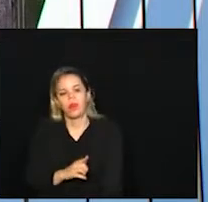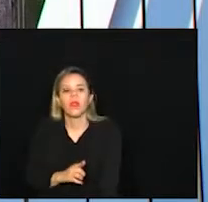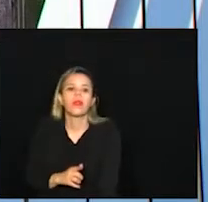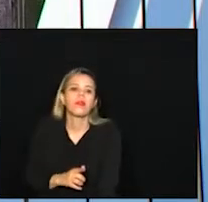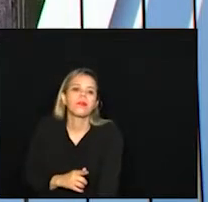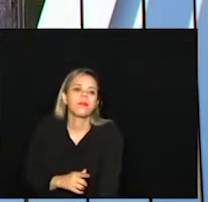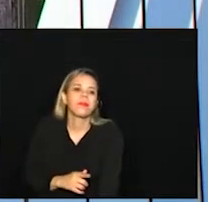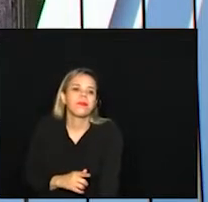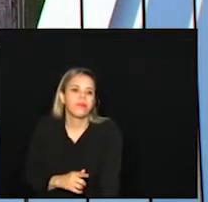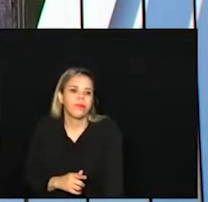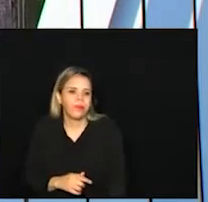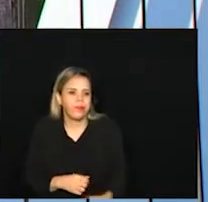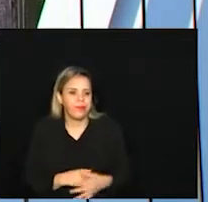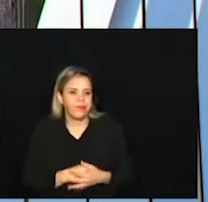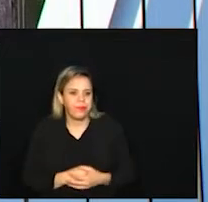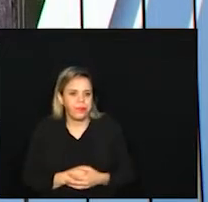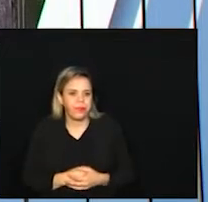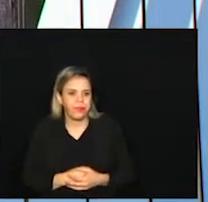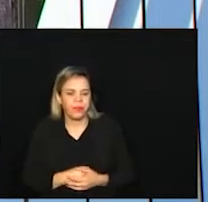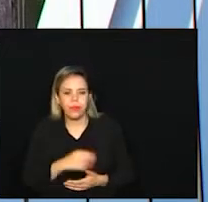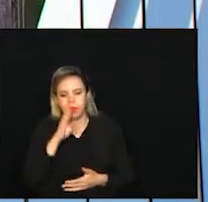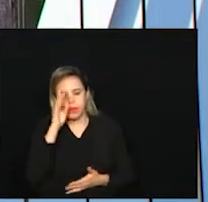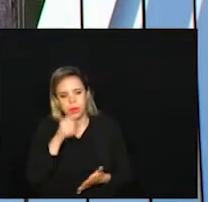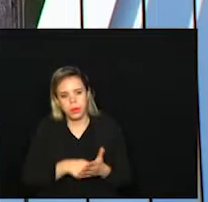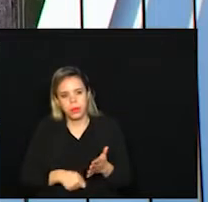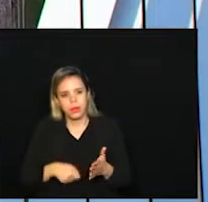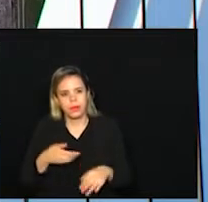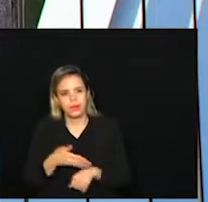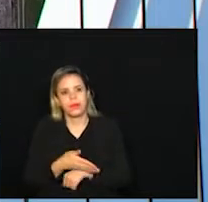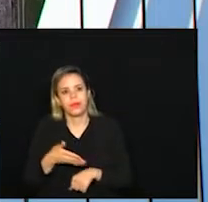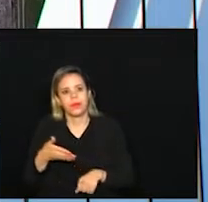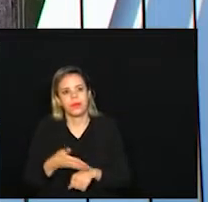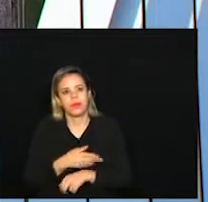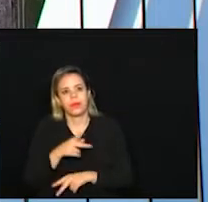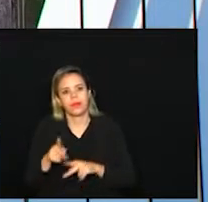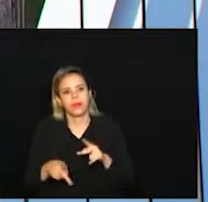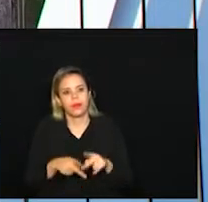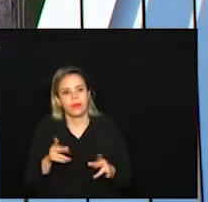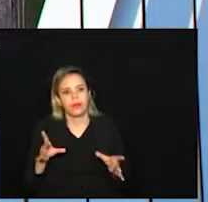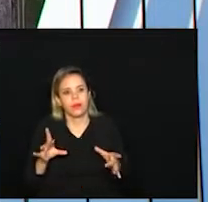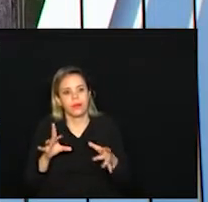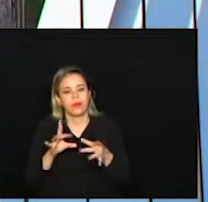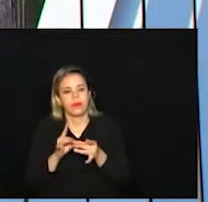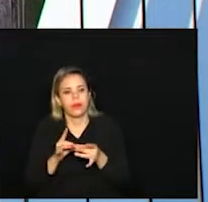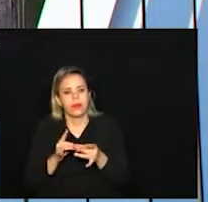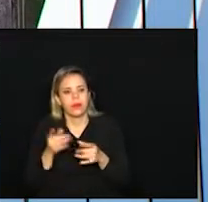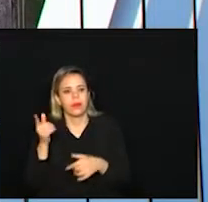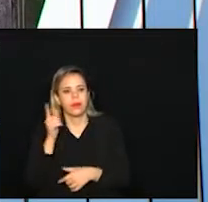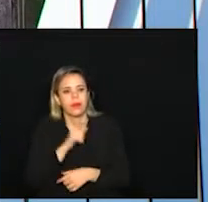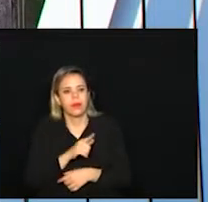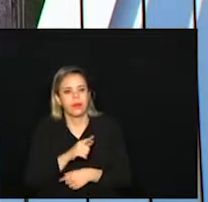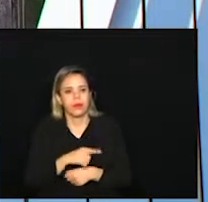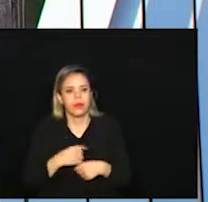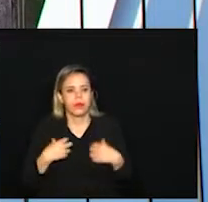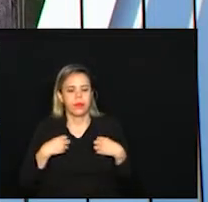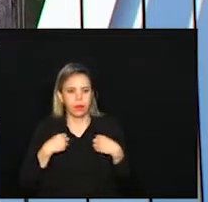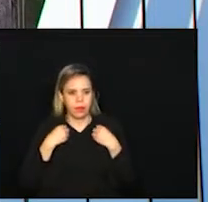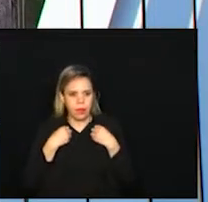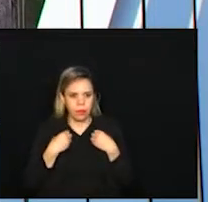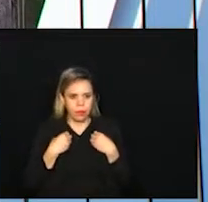Grande foi justamente essa questão do protagonismo da Participação Popular e no conjunto de conquistas ali